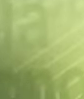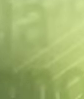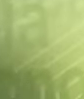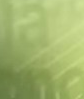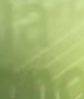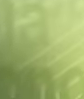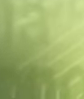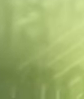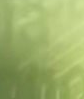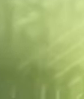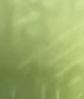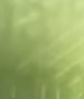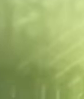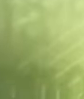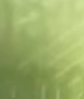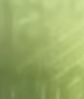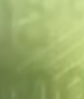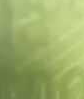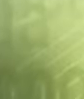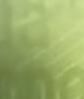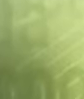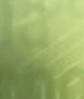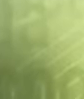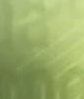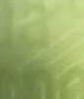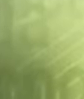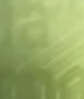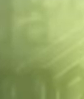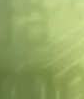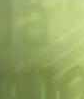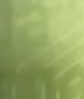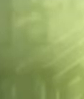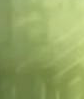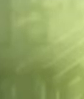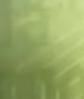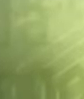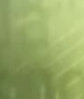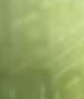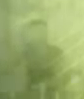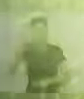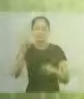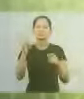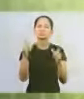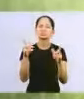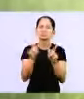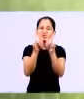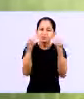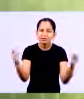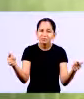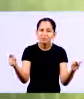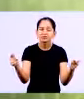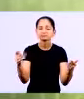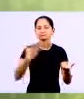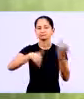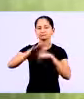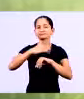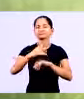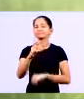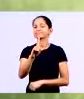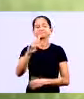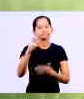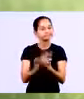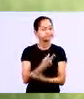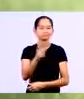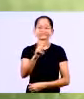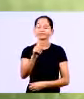é o nosso jeito do dia a dia. Se nós esperarmos só mudanças pela gramática, pelos gramáticos, isso não